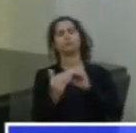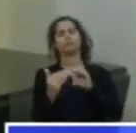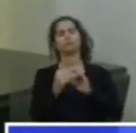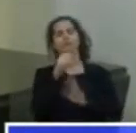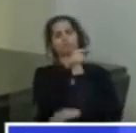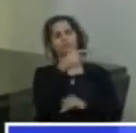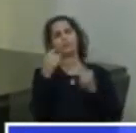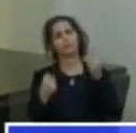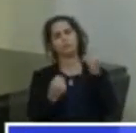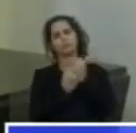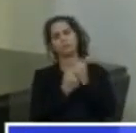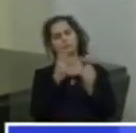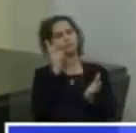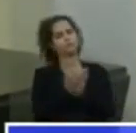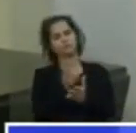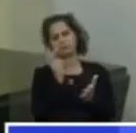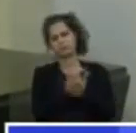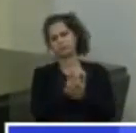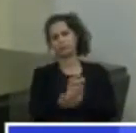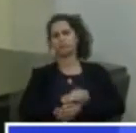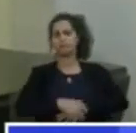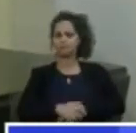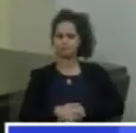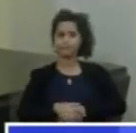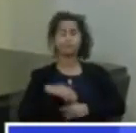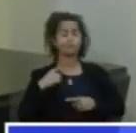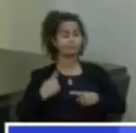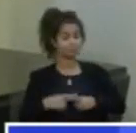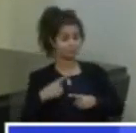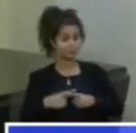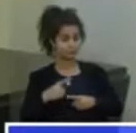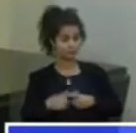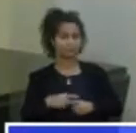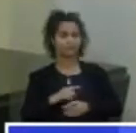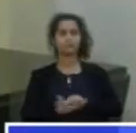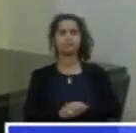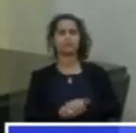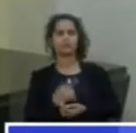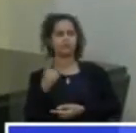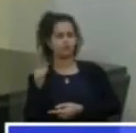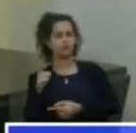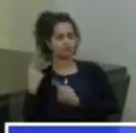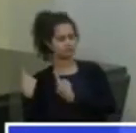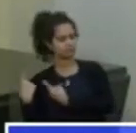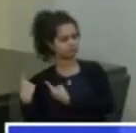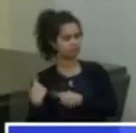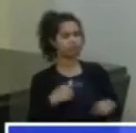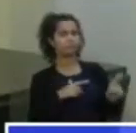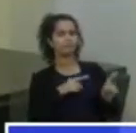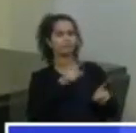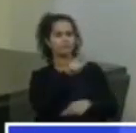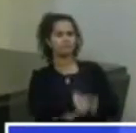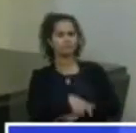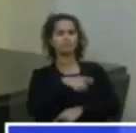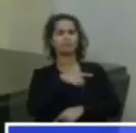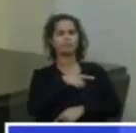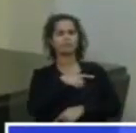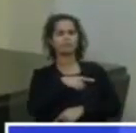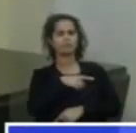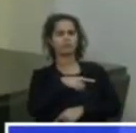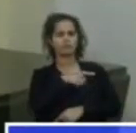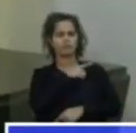tem esse mesmo sentimento. Porque, deputado, o ataque que Vossa Excelência sofreu, eu também sofri há um tempo